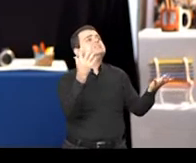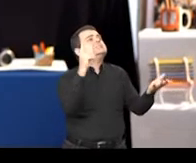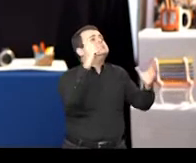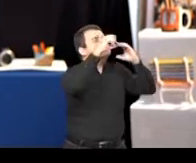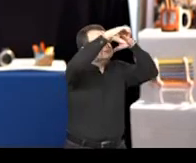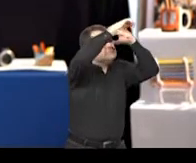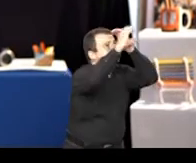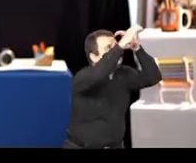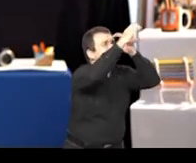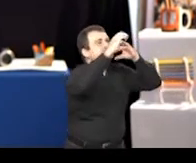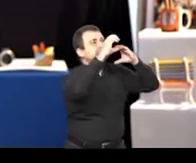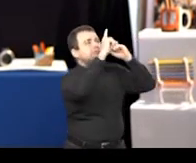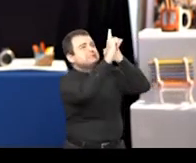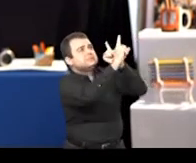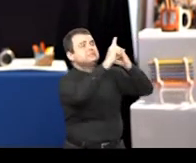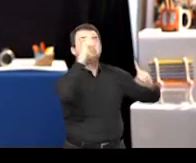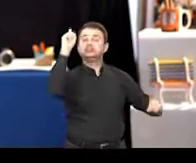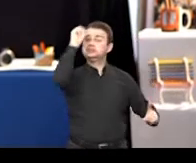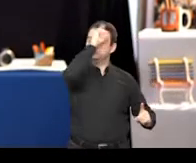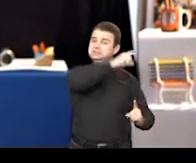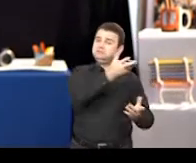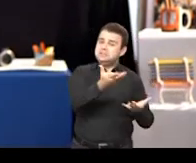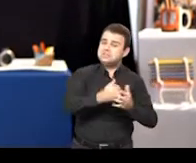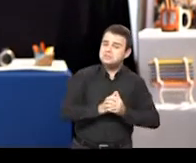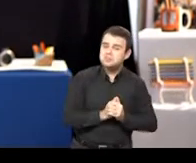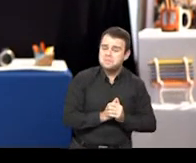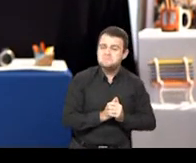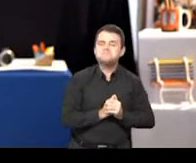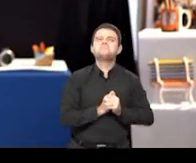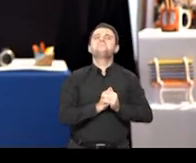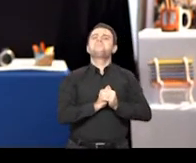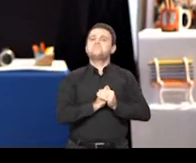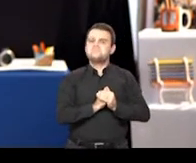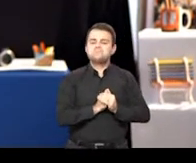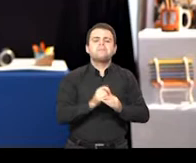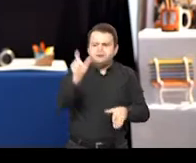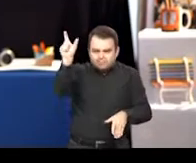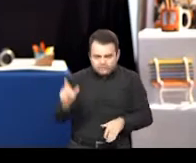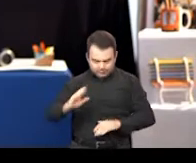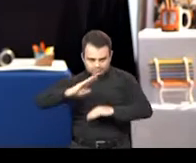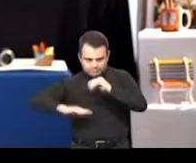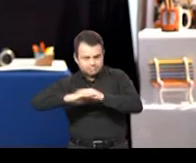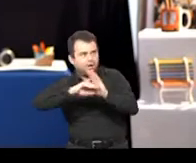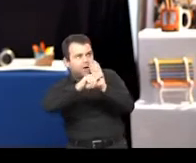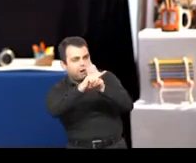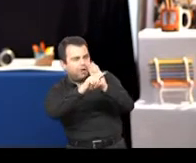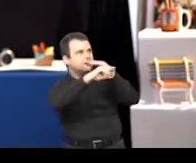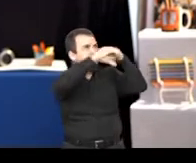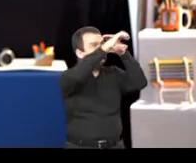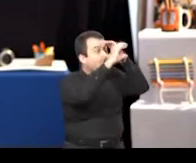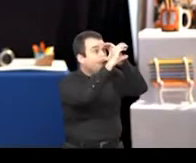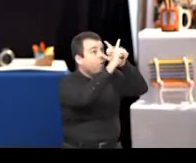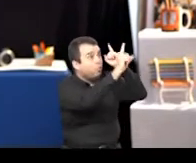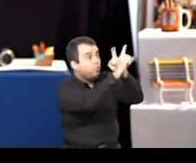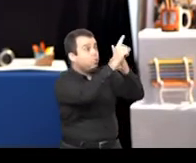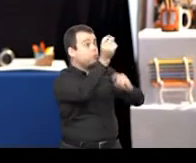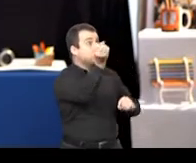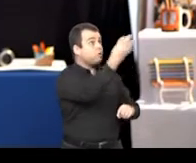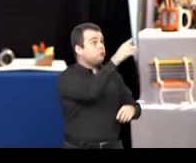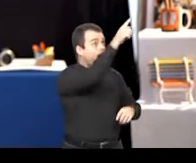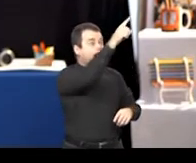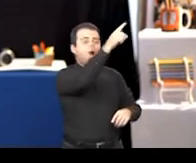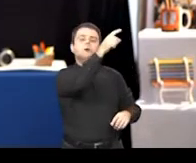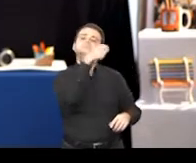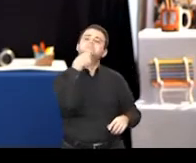muita dificuldade de avistar pelo telescópio. Quando um astrônomo descobre um deles, ele o identifica por